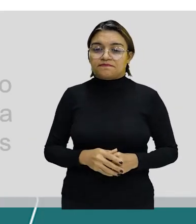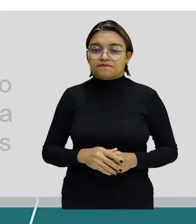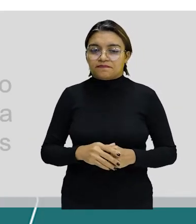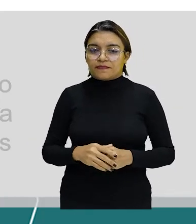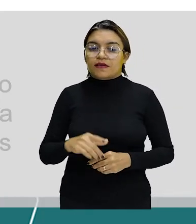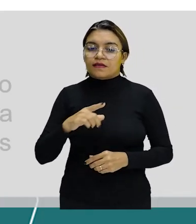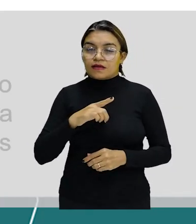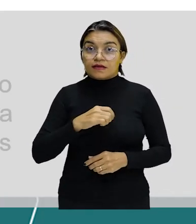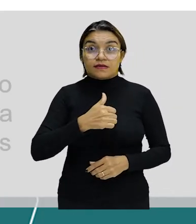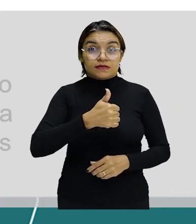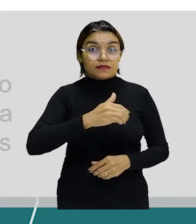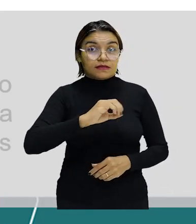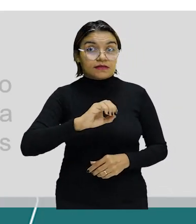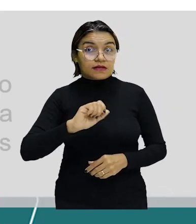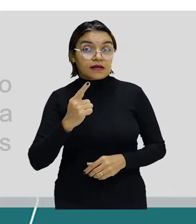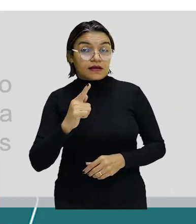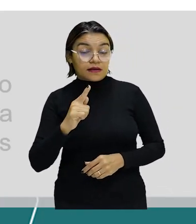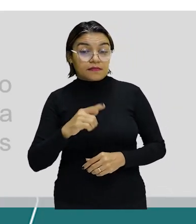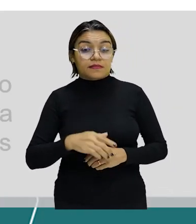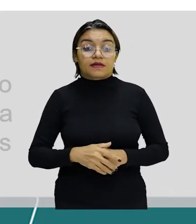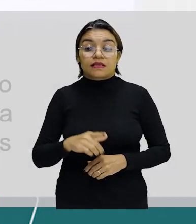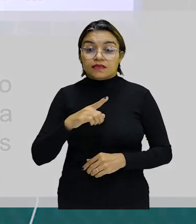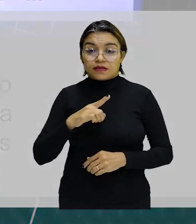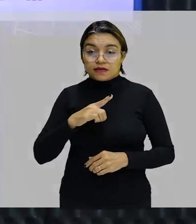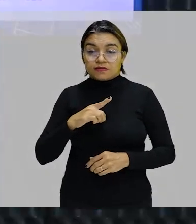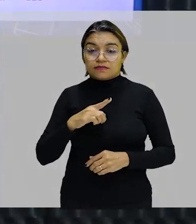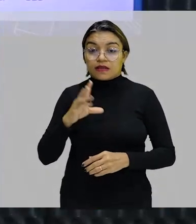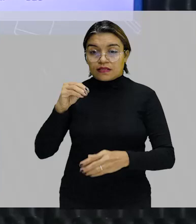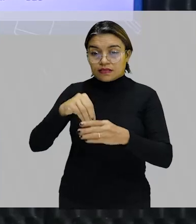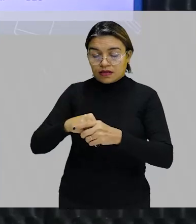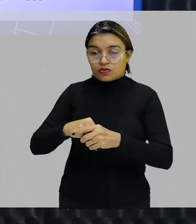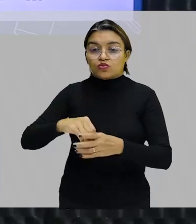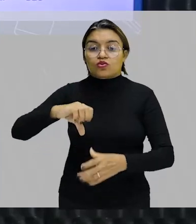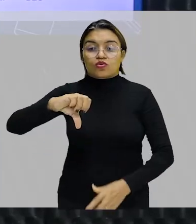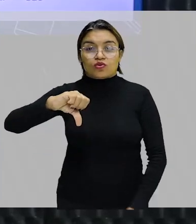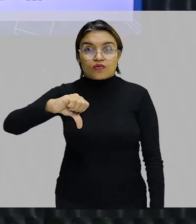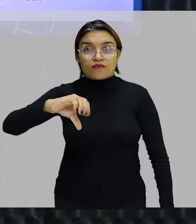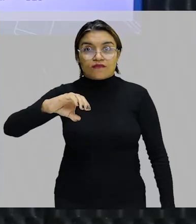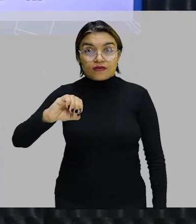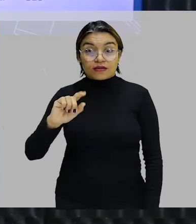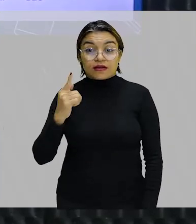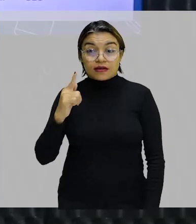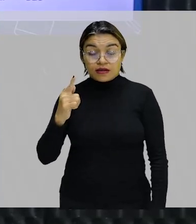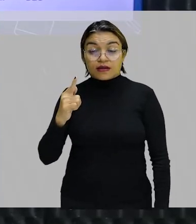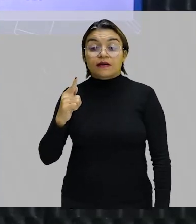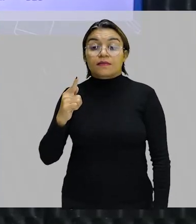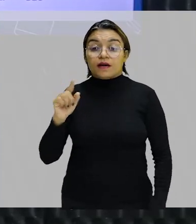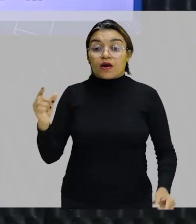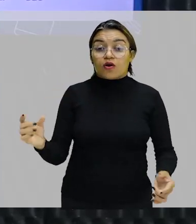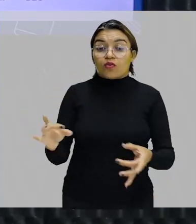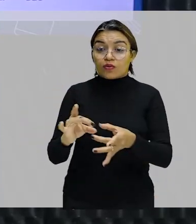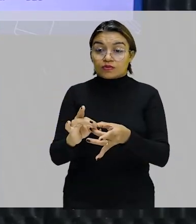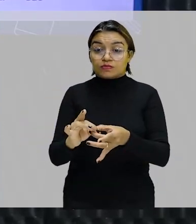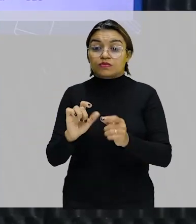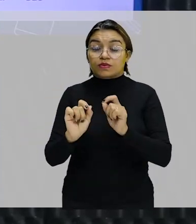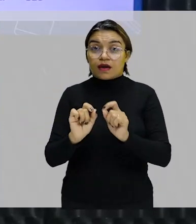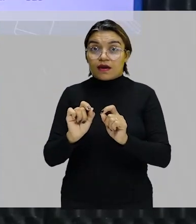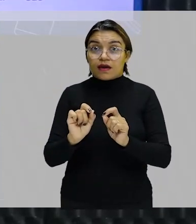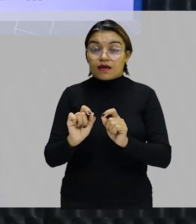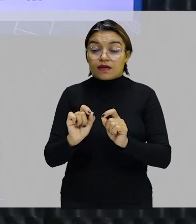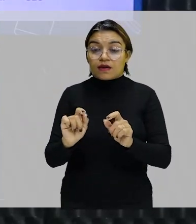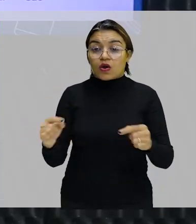100 gramas de calcário, nós temos 90 gramas, então 90 gramas vai corresponder ao carbonato